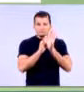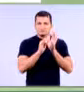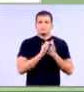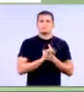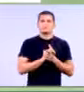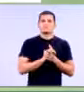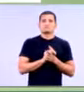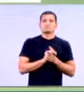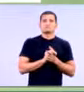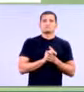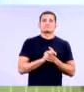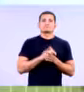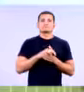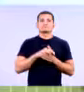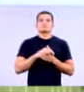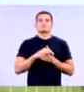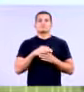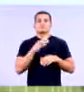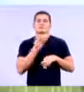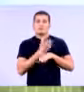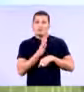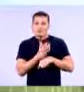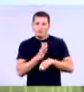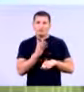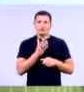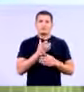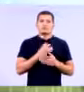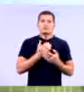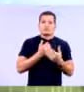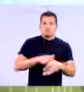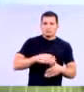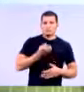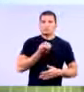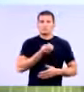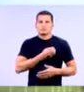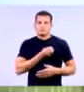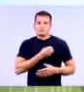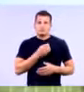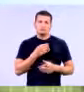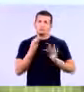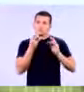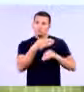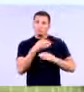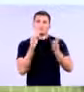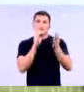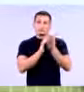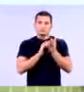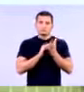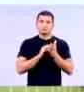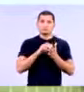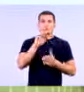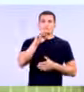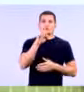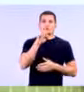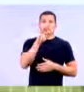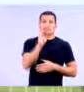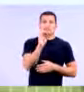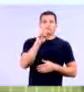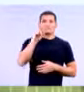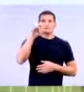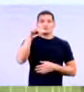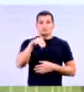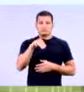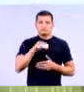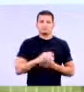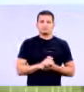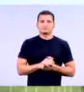recuperação, os editais de exame, as notas. Então, todos eles são publicados no fórum de notícias. Esse é o resumo da nossa disciplina. Espero que